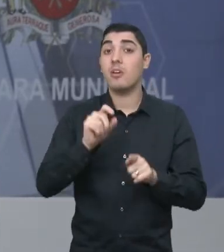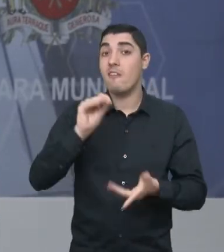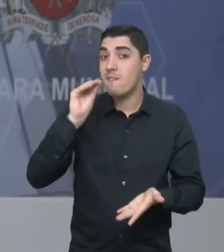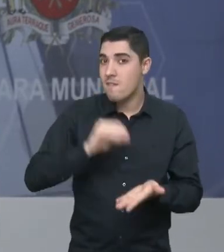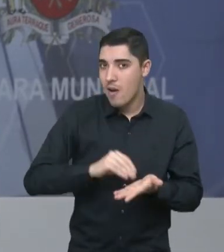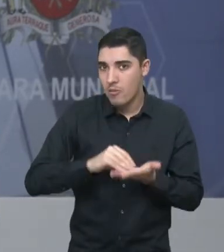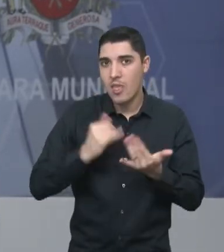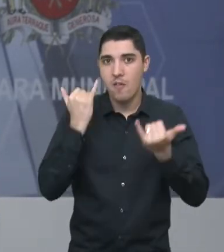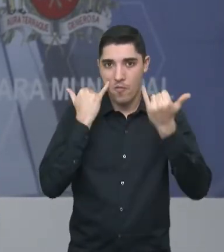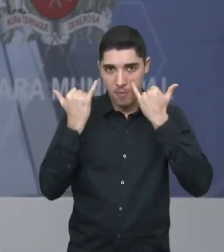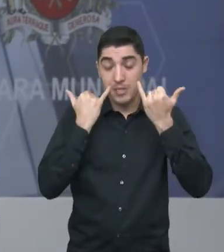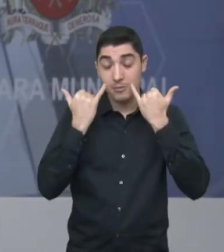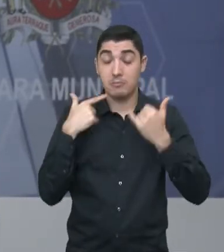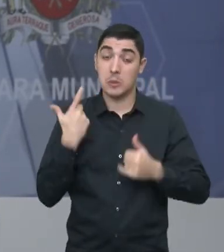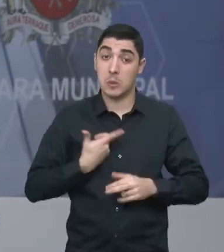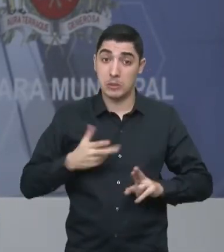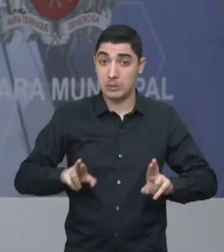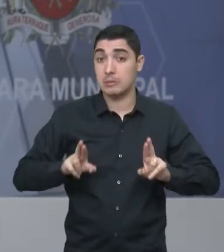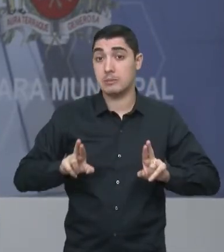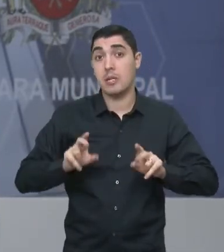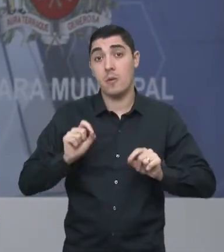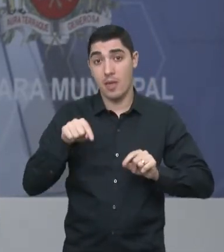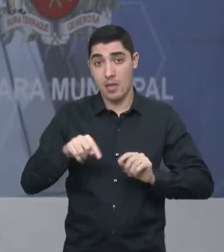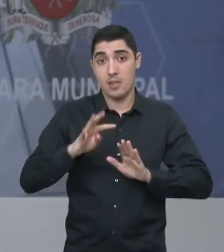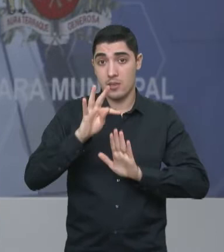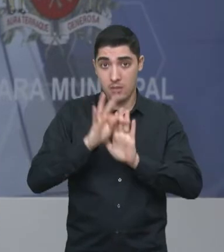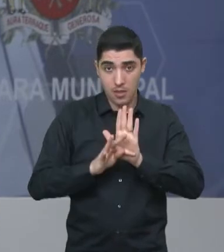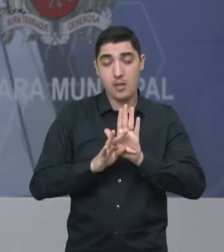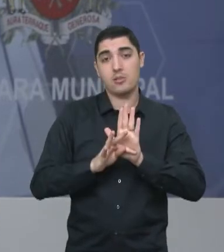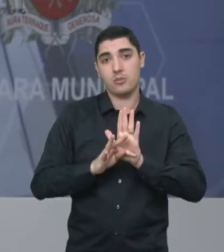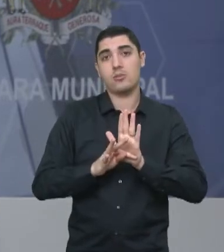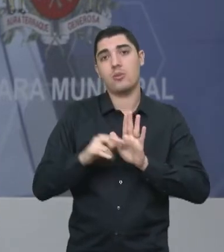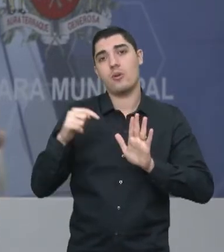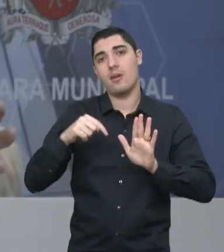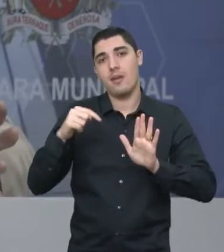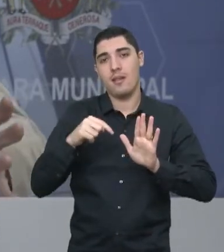informação. A gente espera que esse texto sirva até pelo contrário, né?